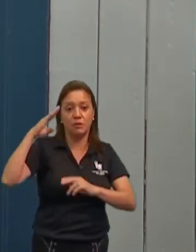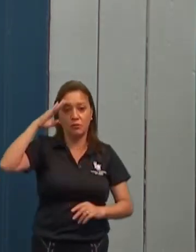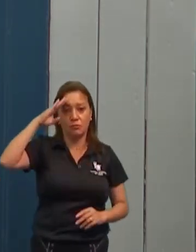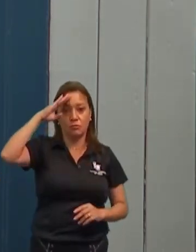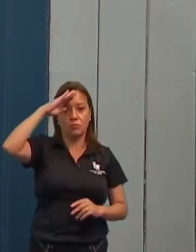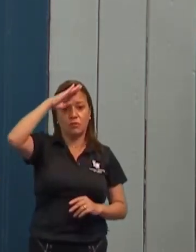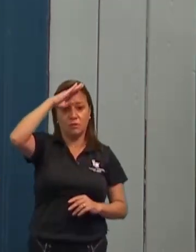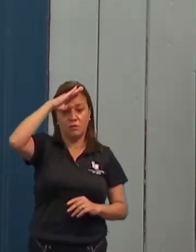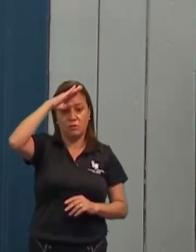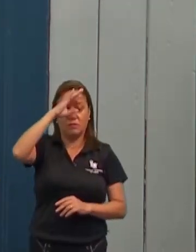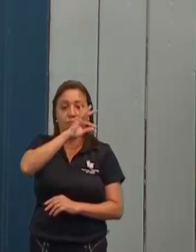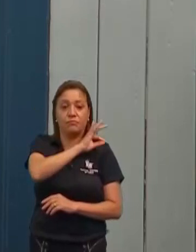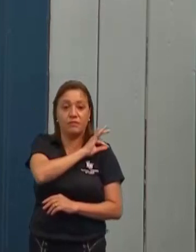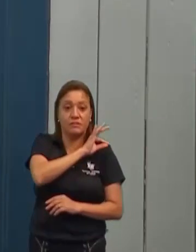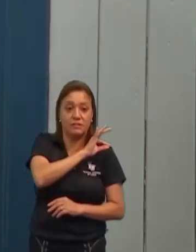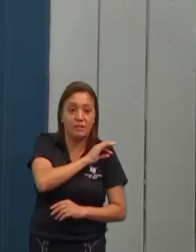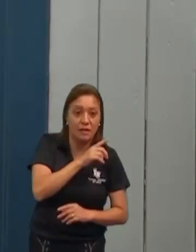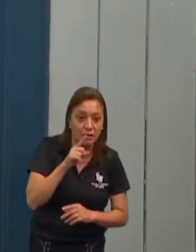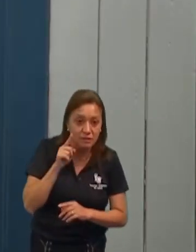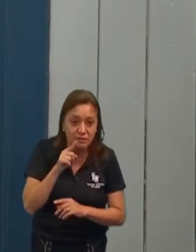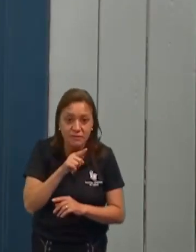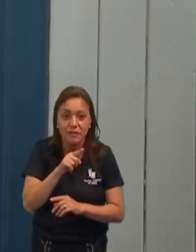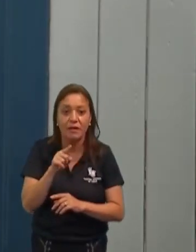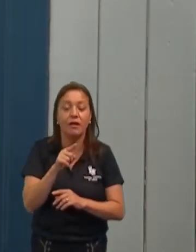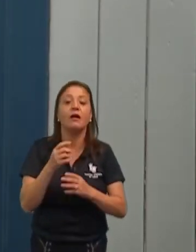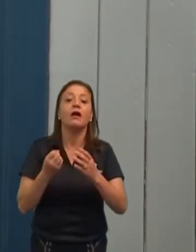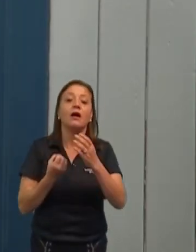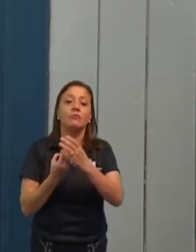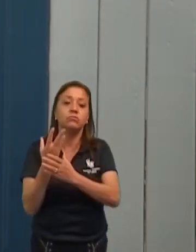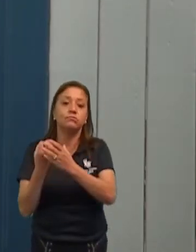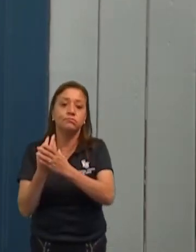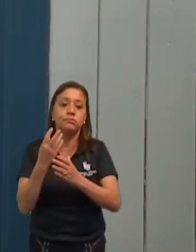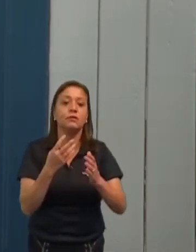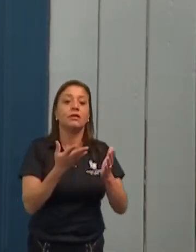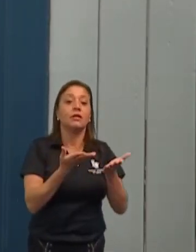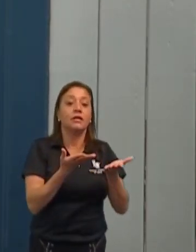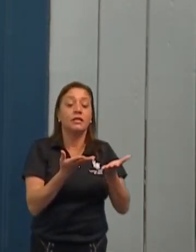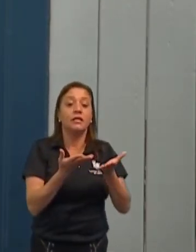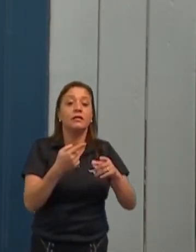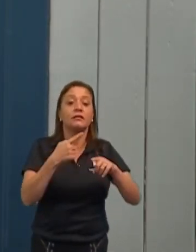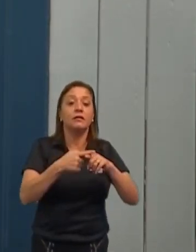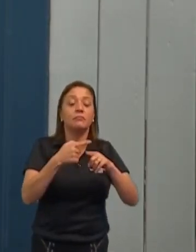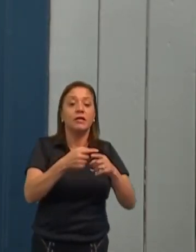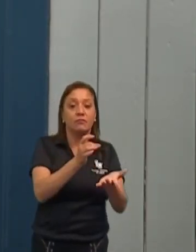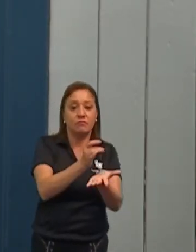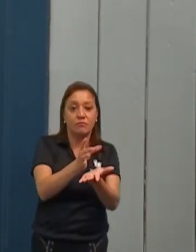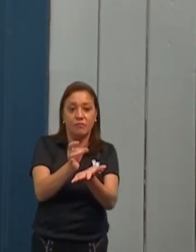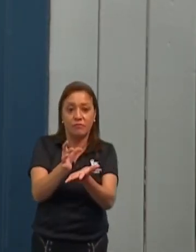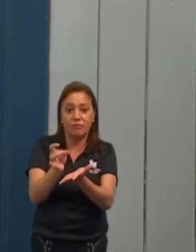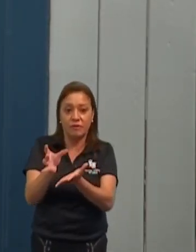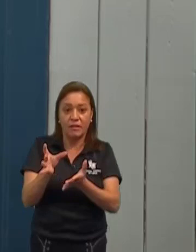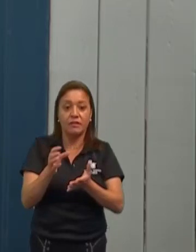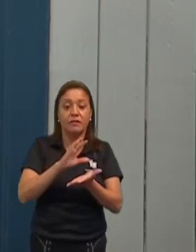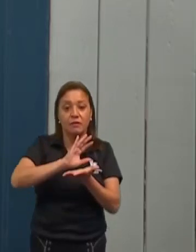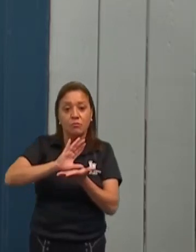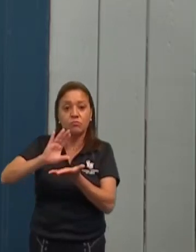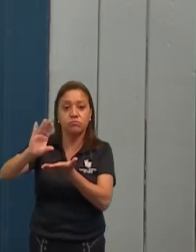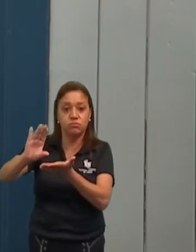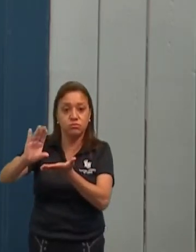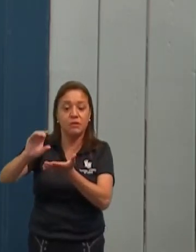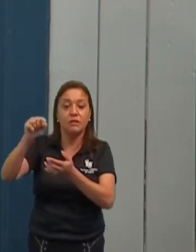e fiscalizar a produção, exportação, importação,